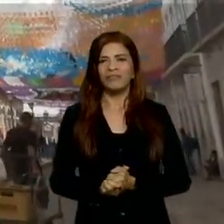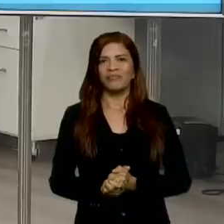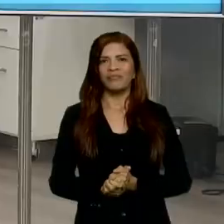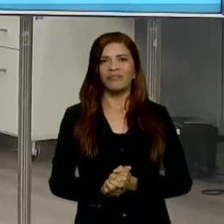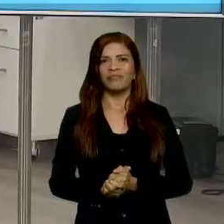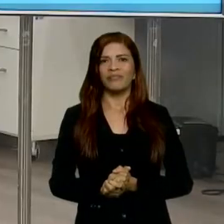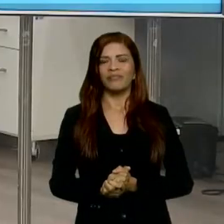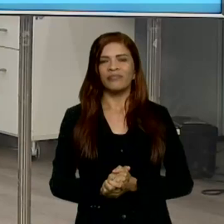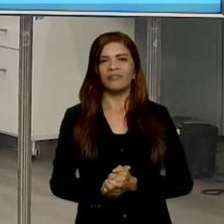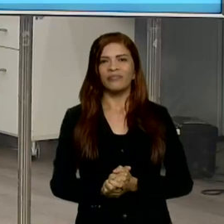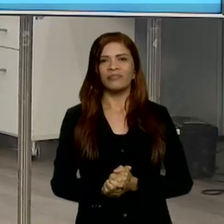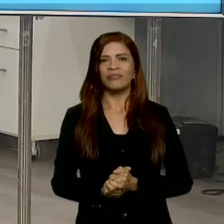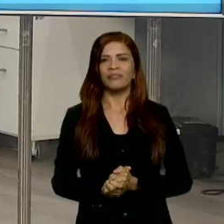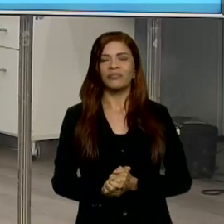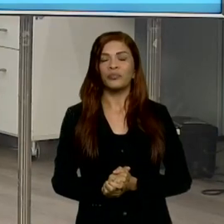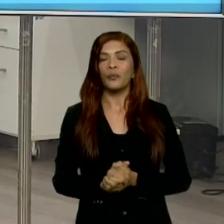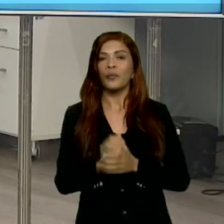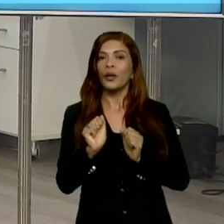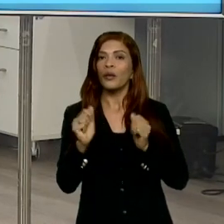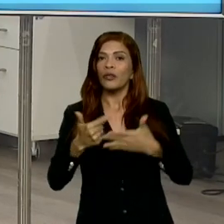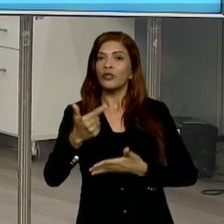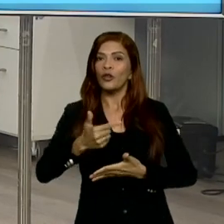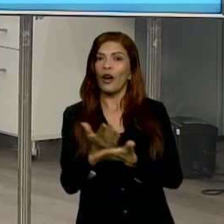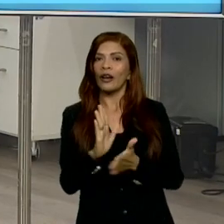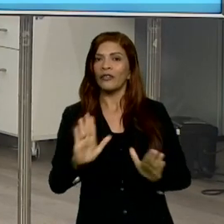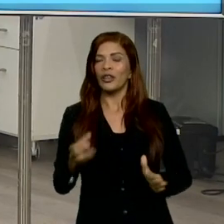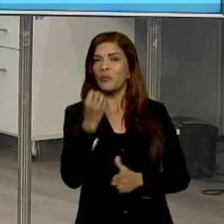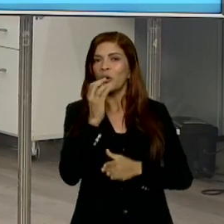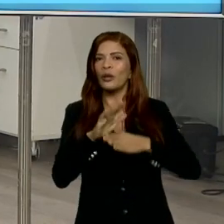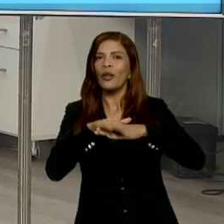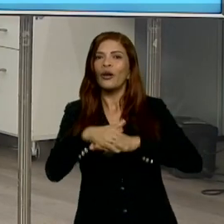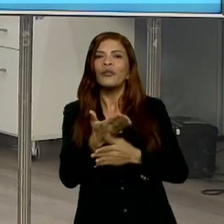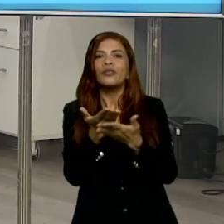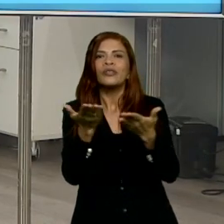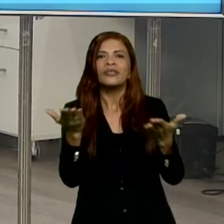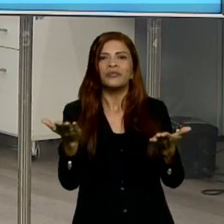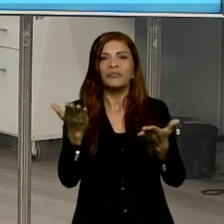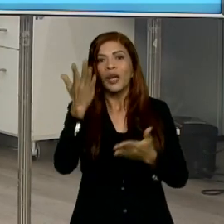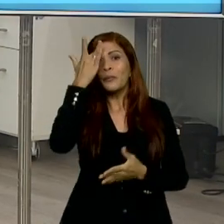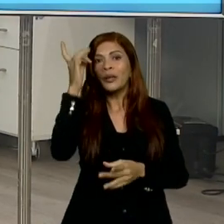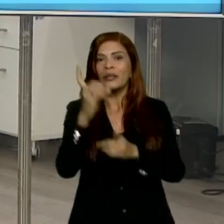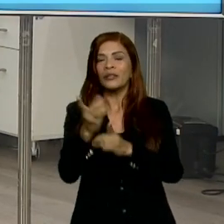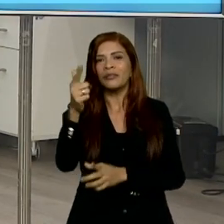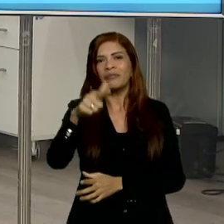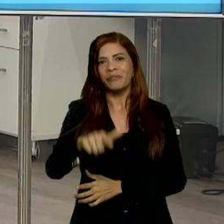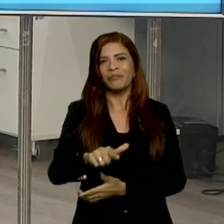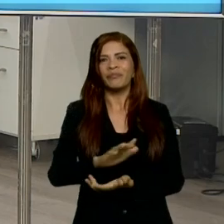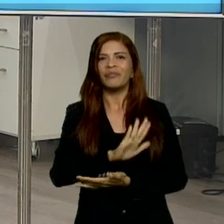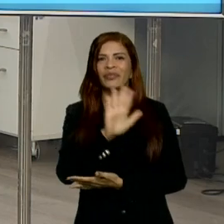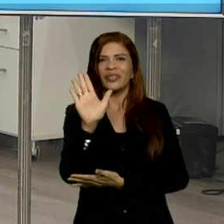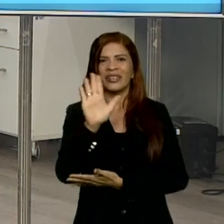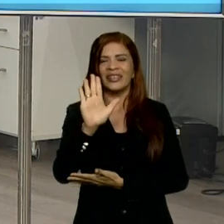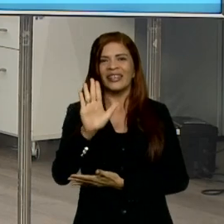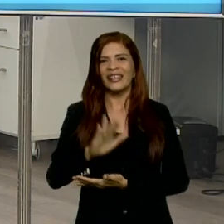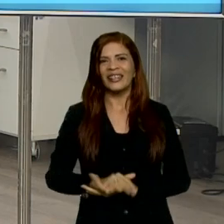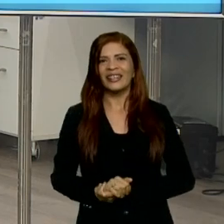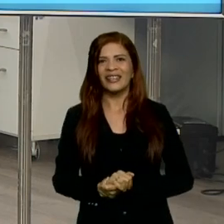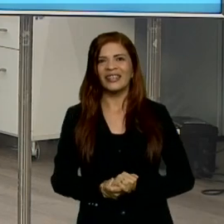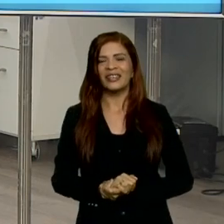Fantástico e o F2 fica por aqui uma ótima noite para você a gente volta a se encontrar amanhã até